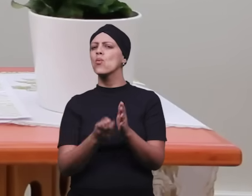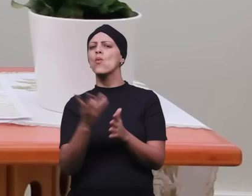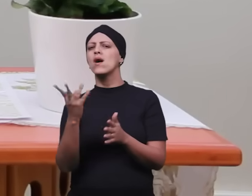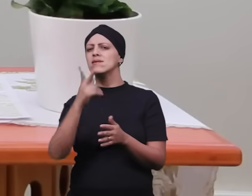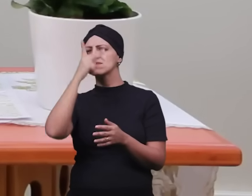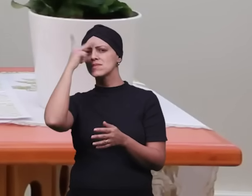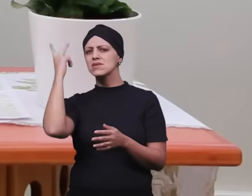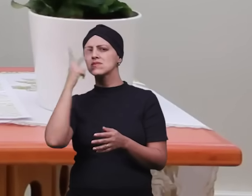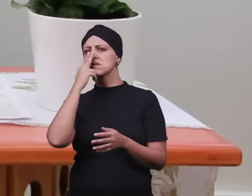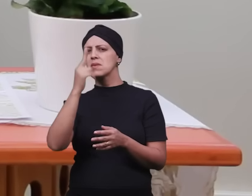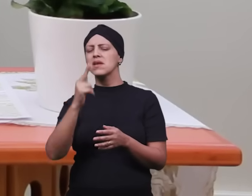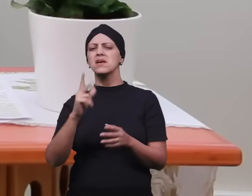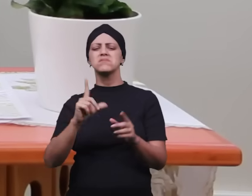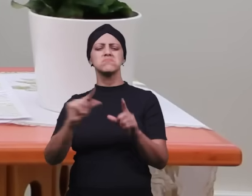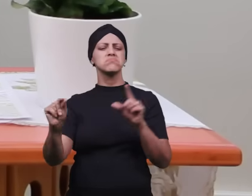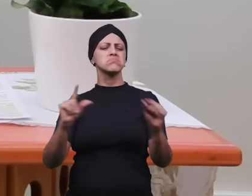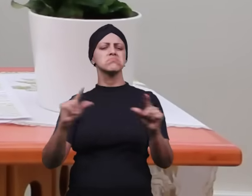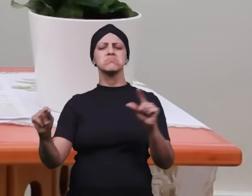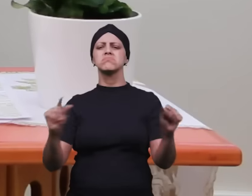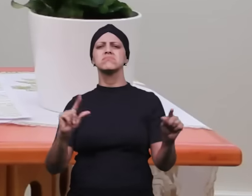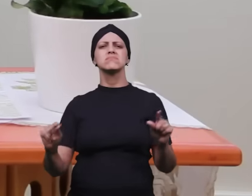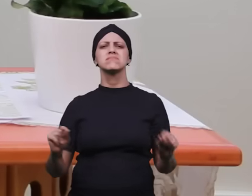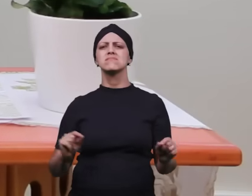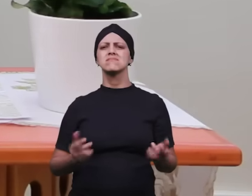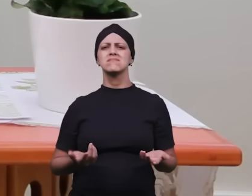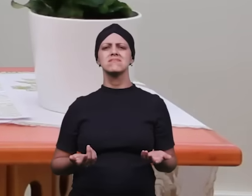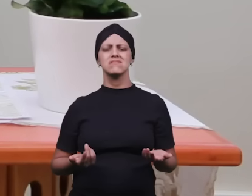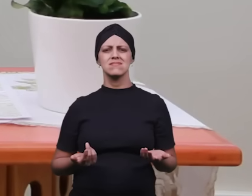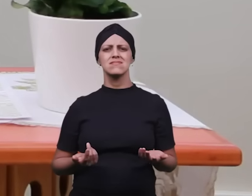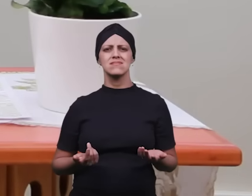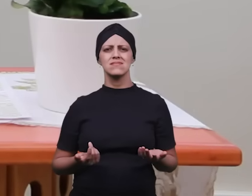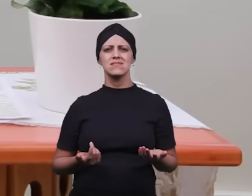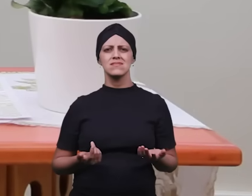desterrados? Foram tirados da terra? Quantas pessoas que às